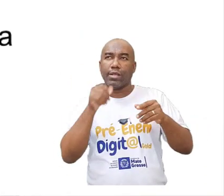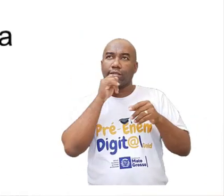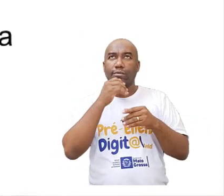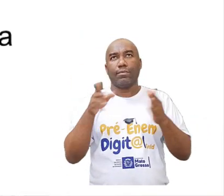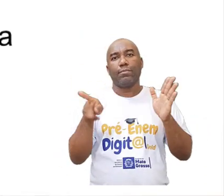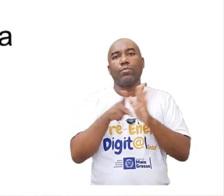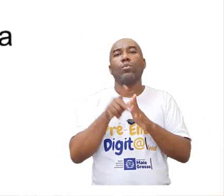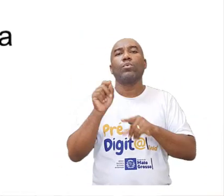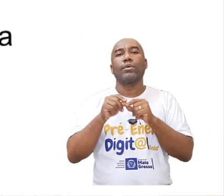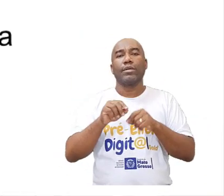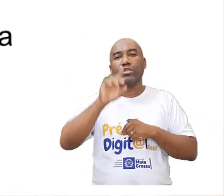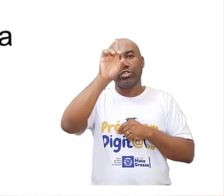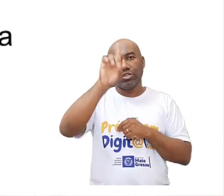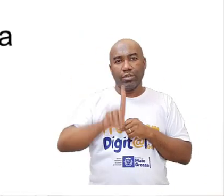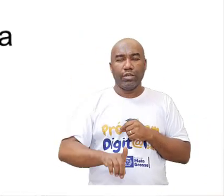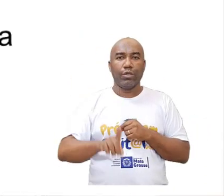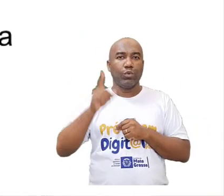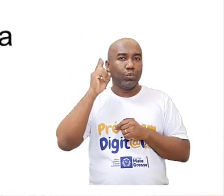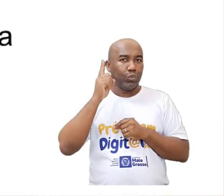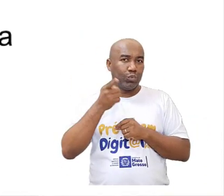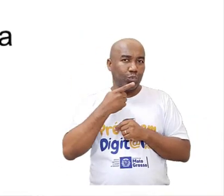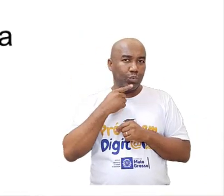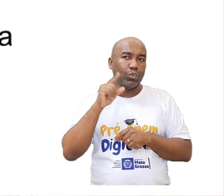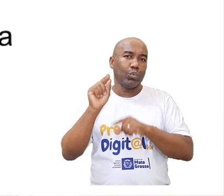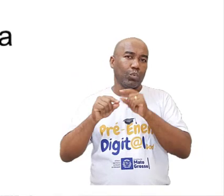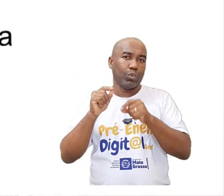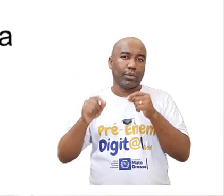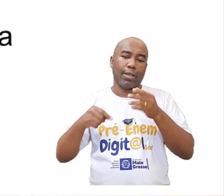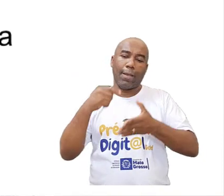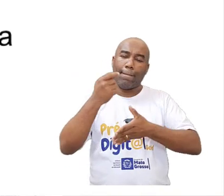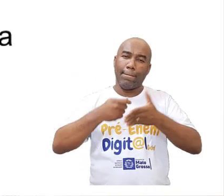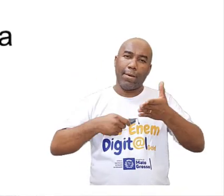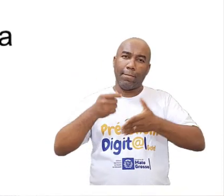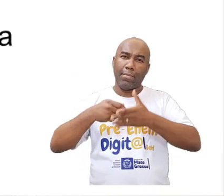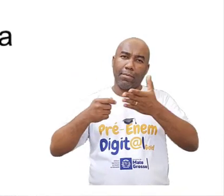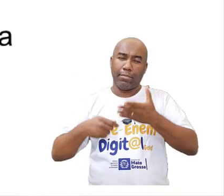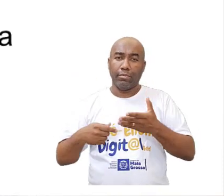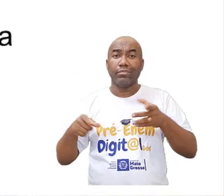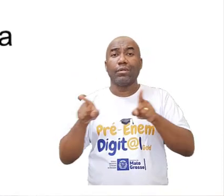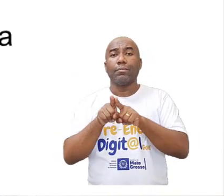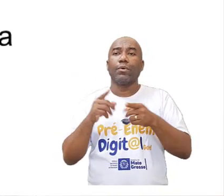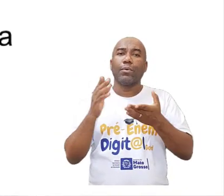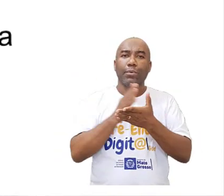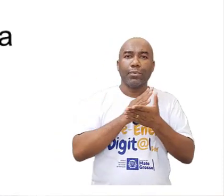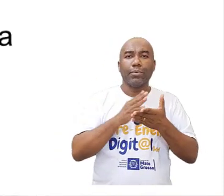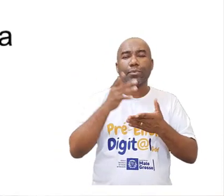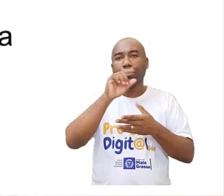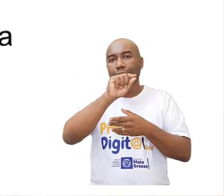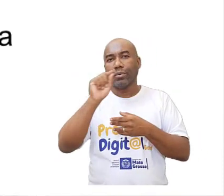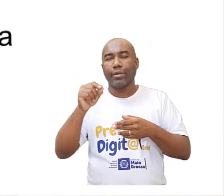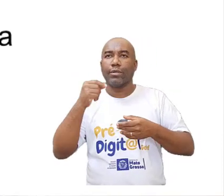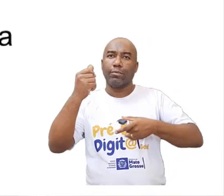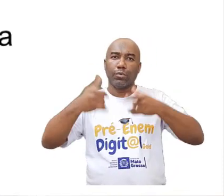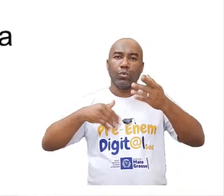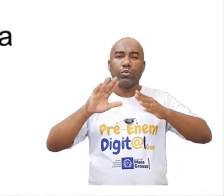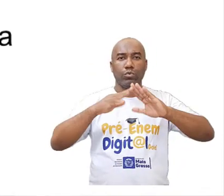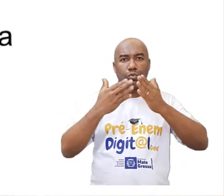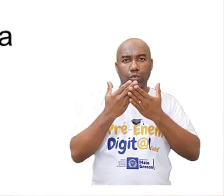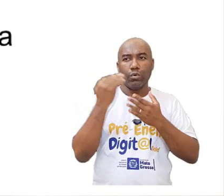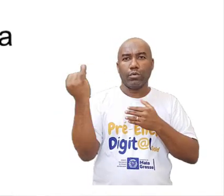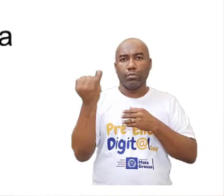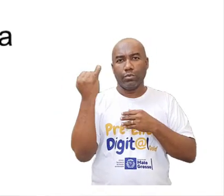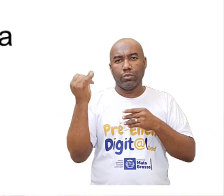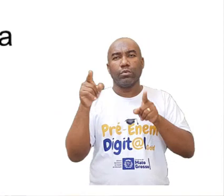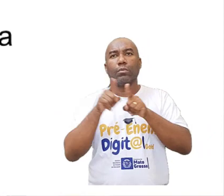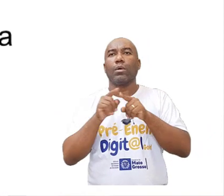dos direitos dos surdos. Legal. E como a segunda pessoa fez? Vejamos. Ela, depois de colocar